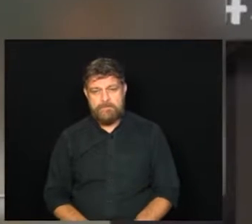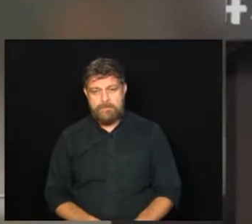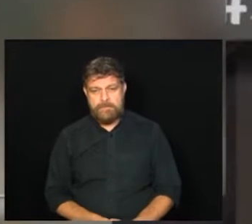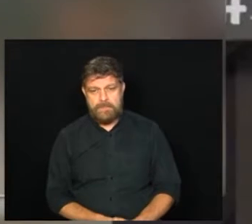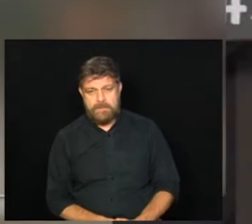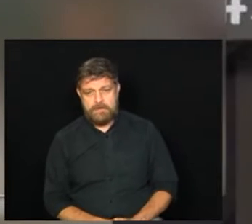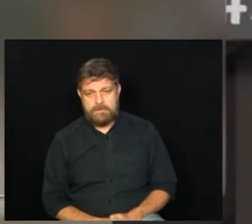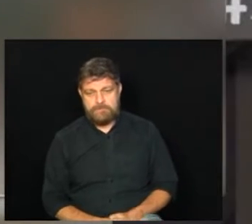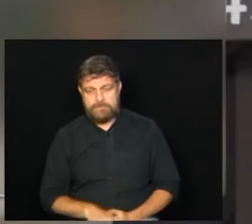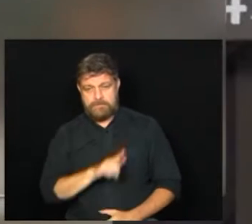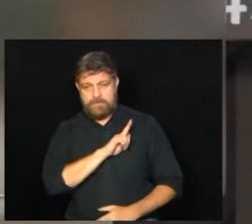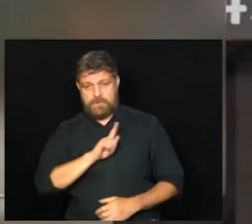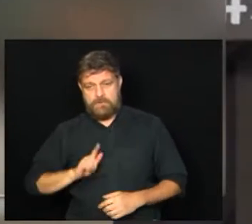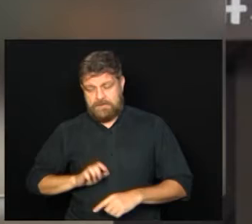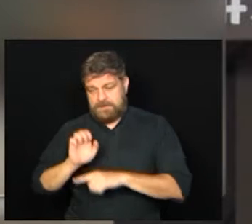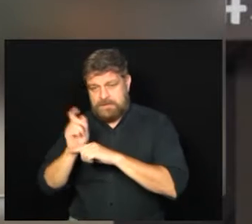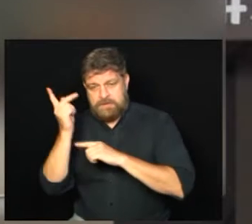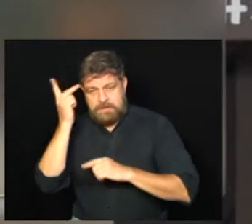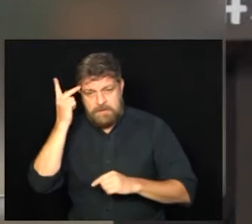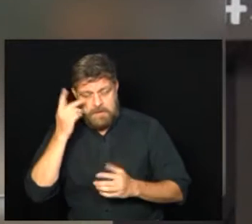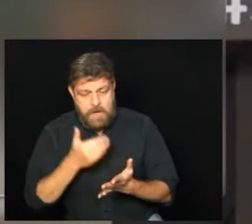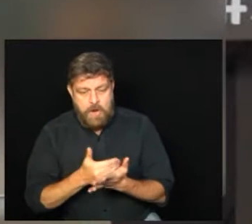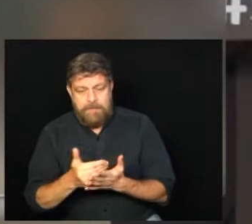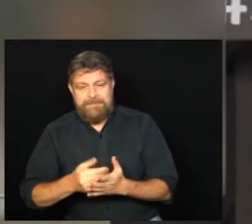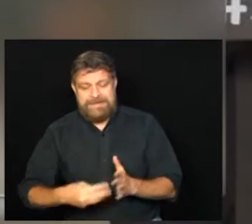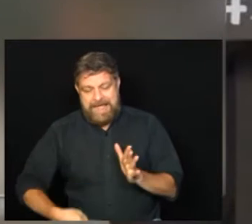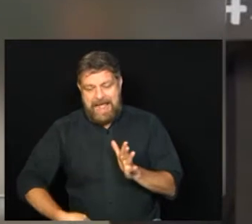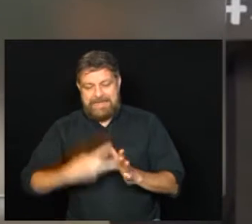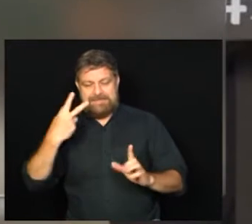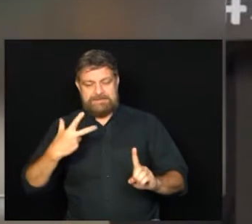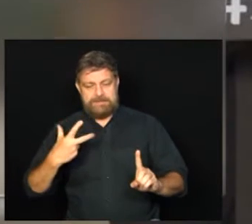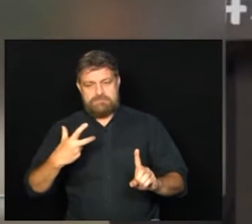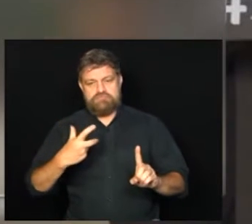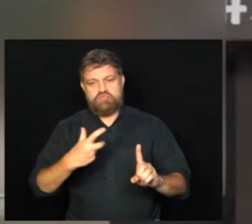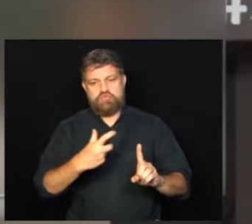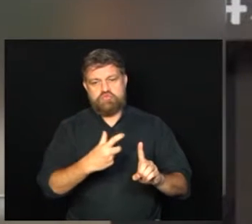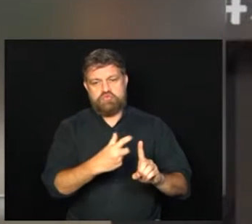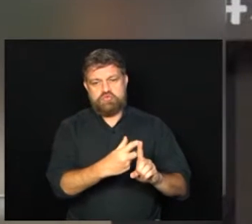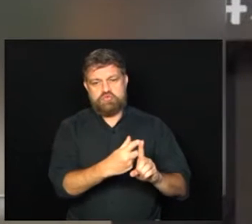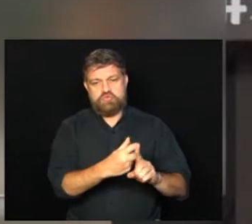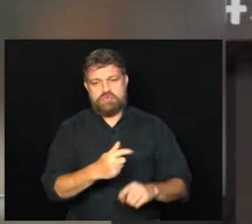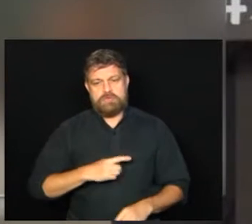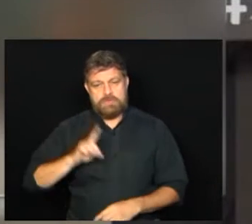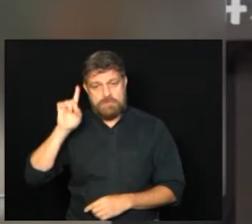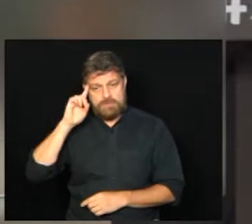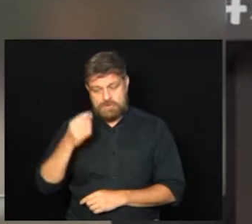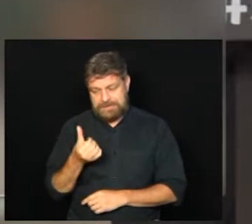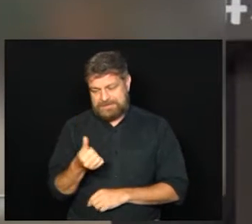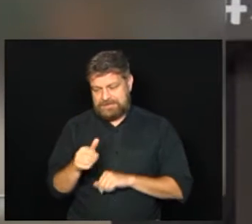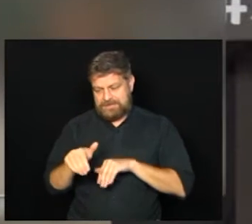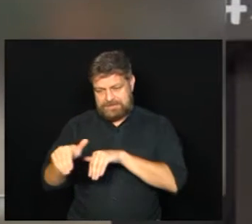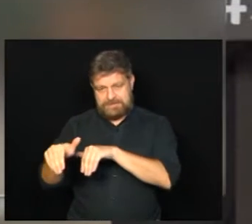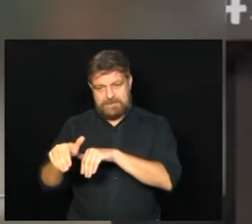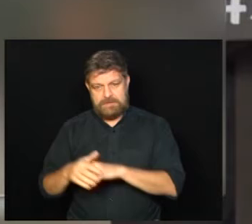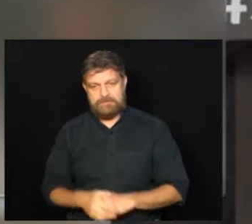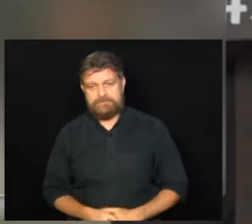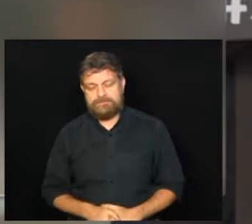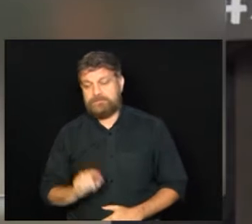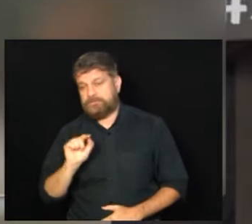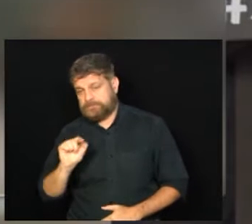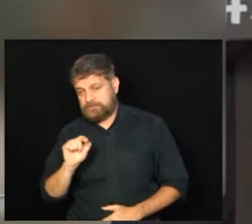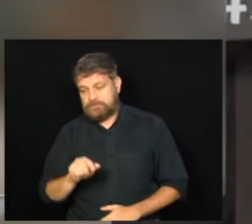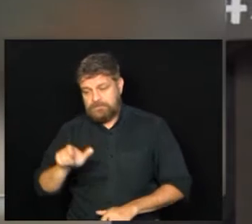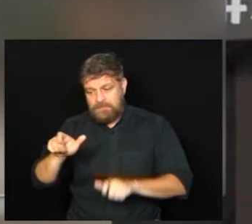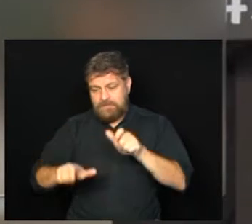O governo do Estado de São Paulo vai iniciar a aplicação da terceira dose da vacina a partir do dia 6 de setembro para pessoas